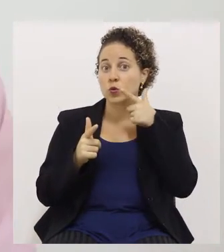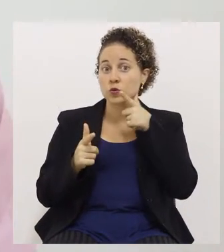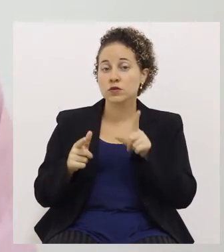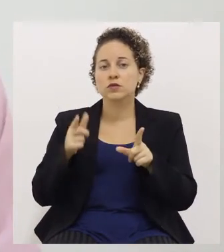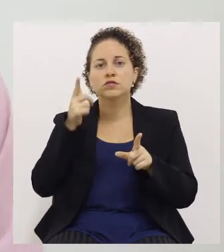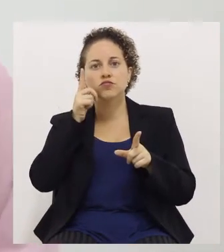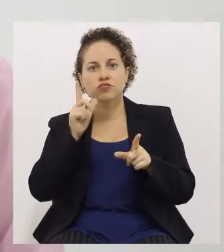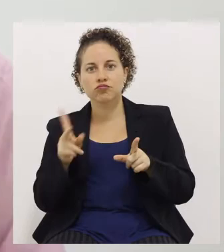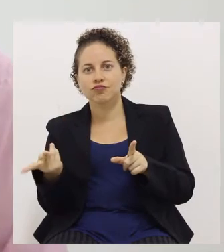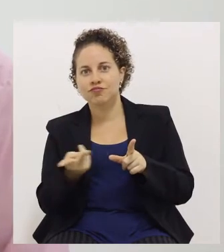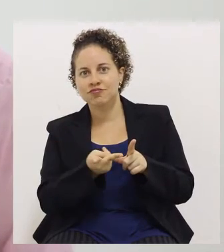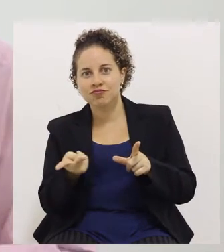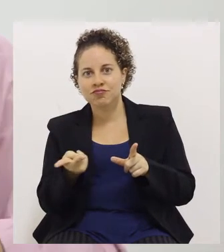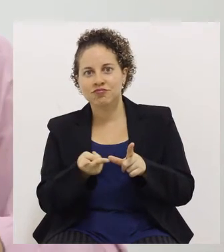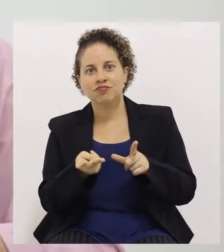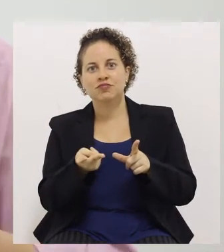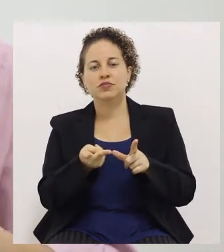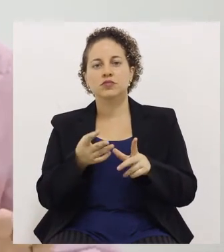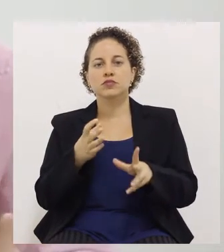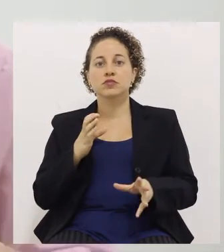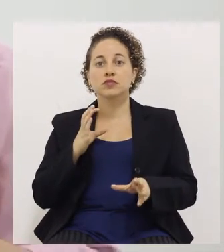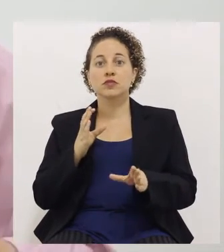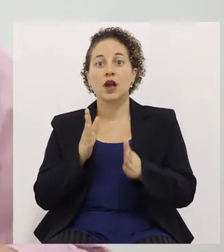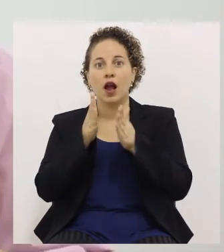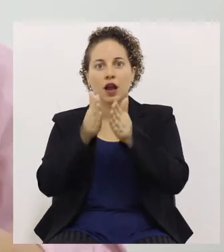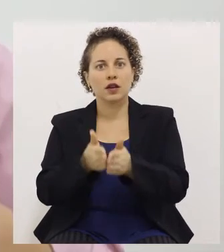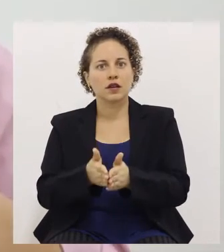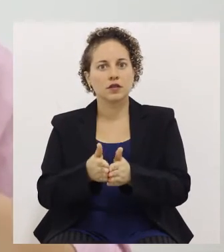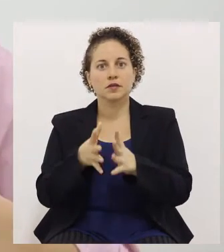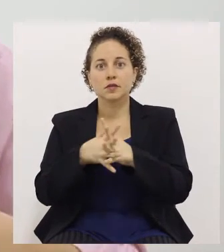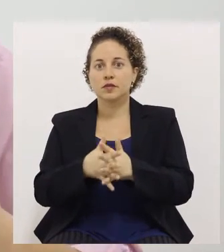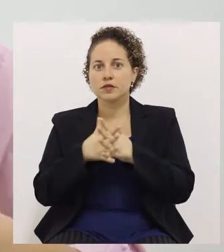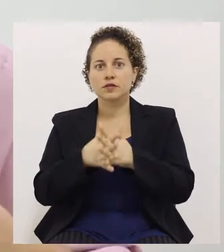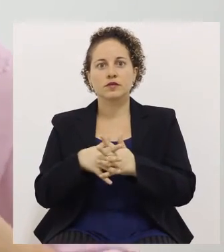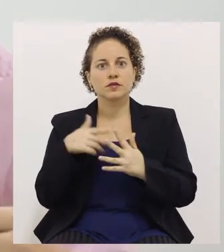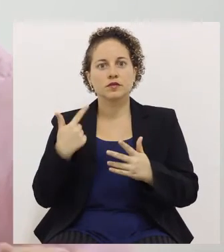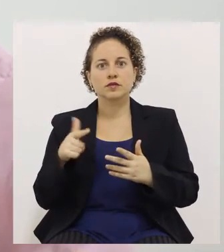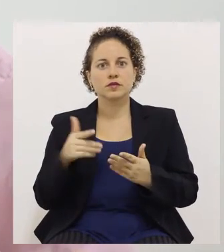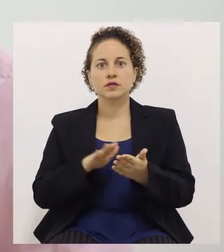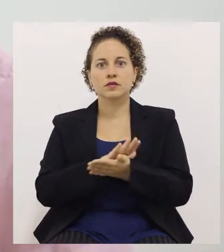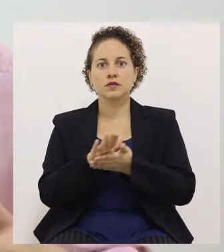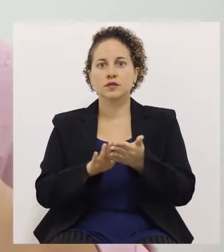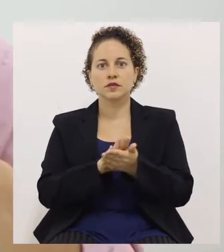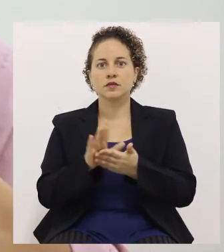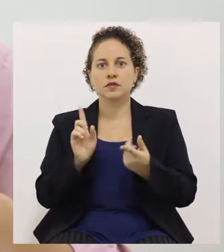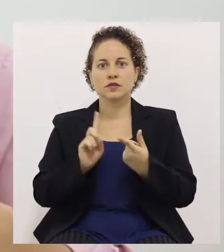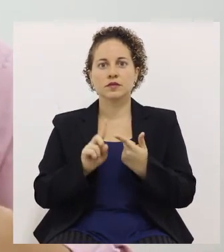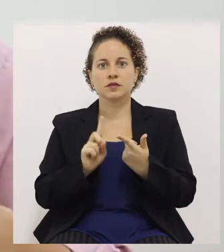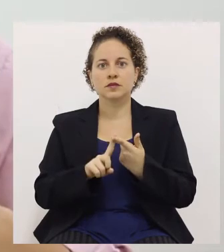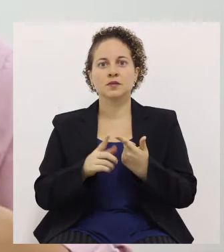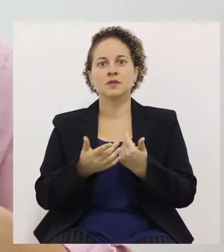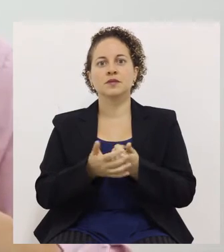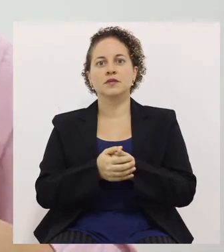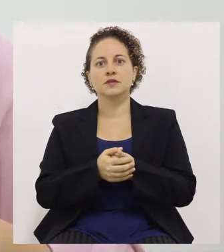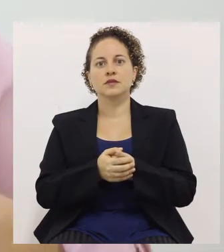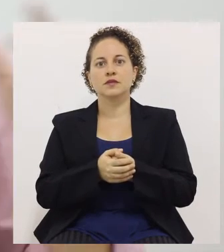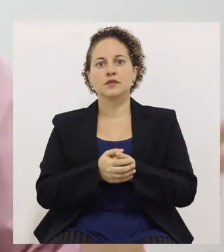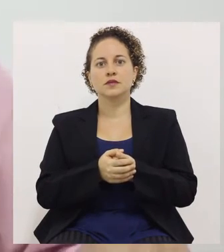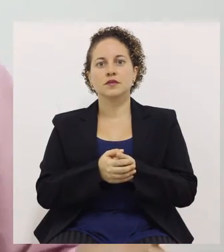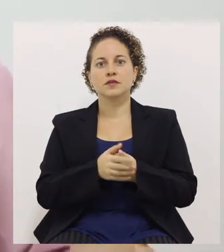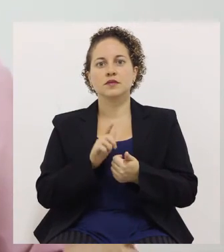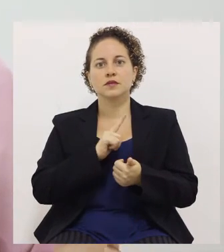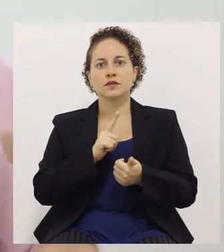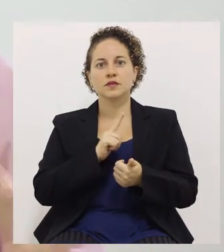outra parte ganha. O que acontece aí? Interrompe-se o conflito. Não existe mais conflito entre nós. Todo mundo ganha. No